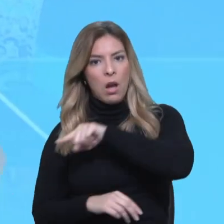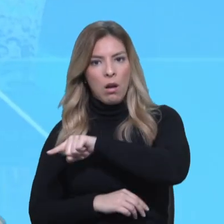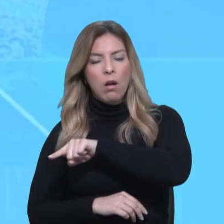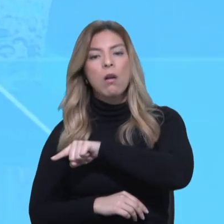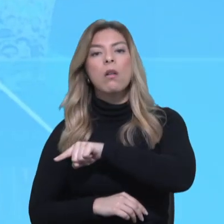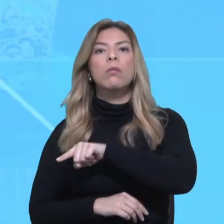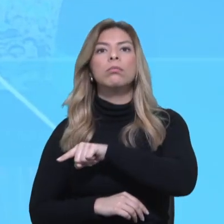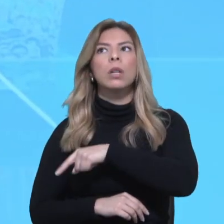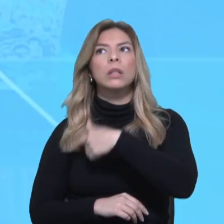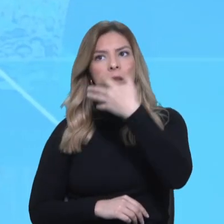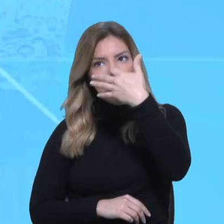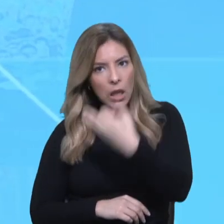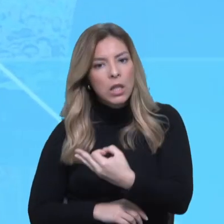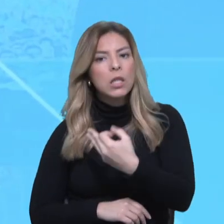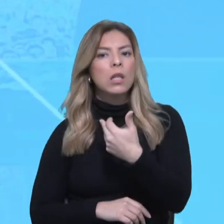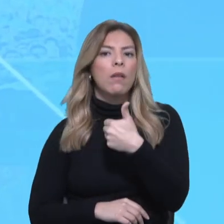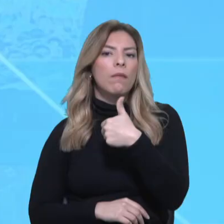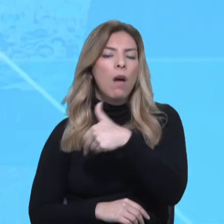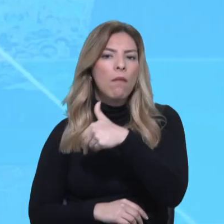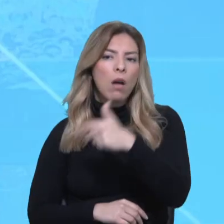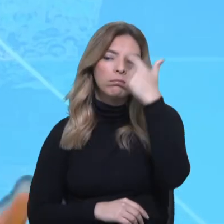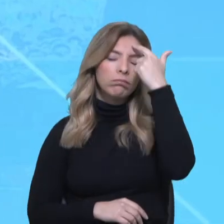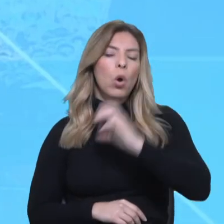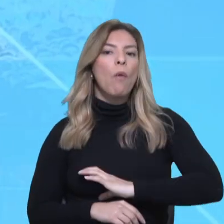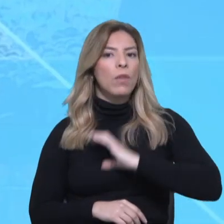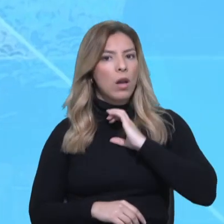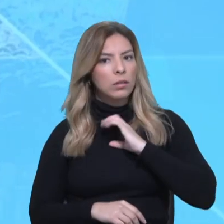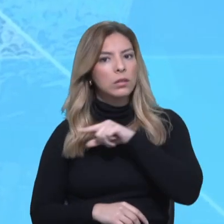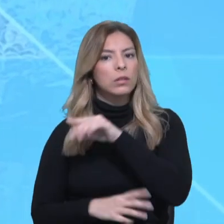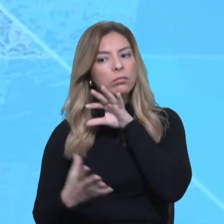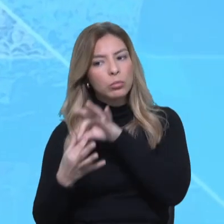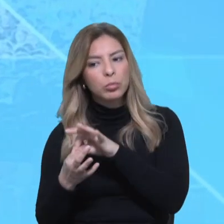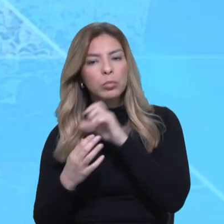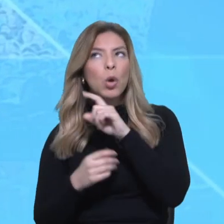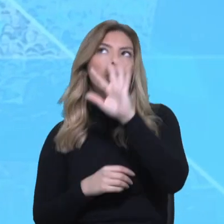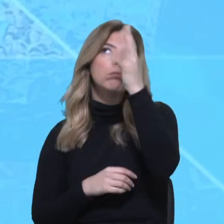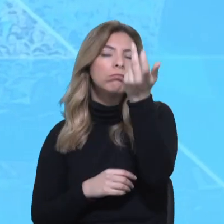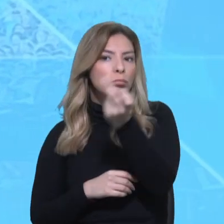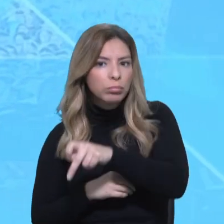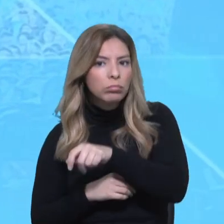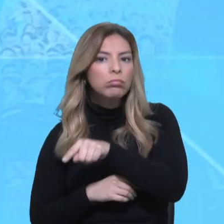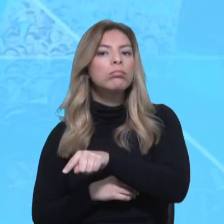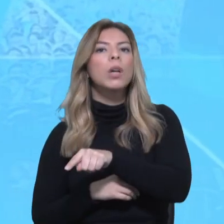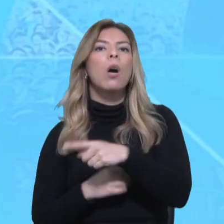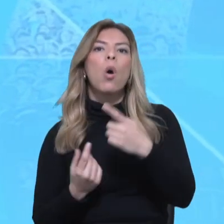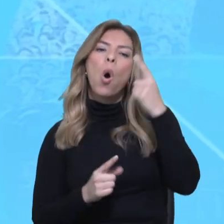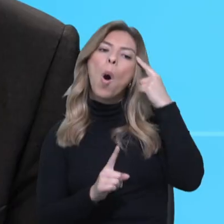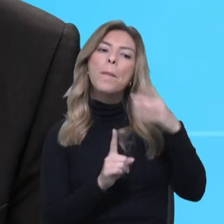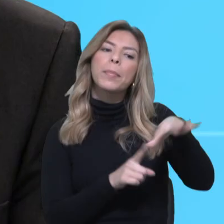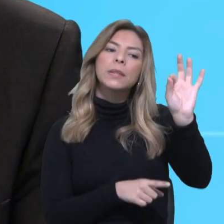uma certeza e uma confiança em algo que pode acontecer e a opção pela vida